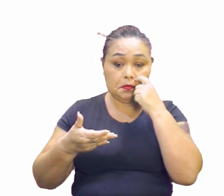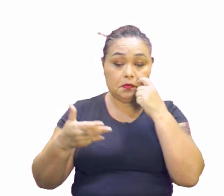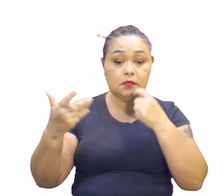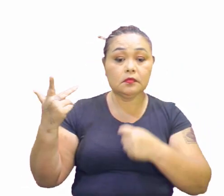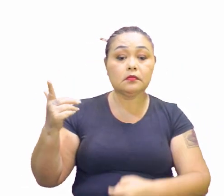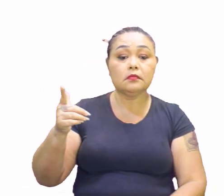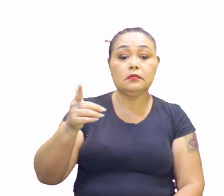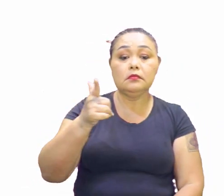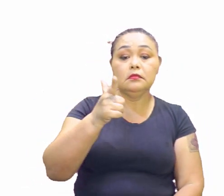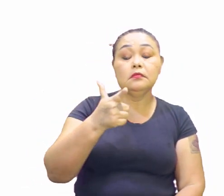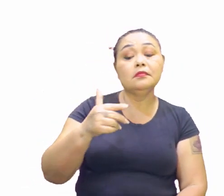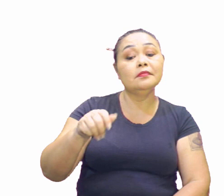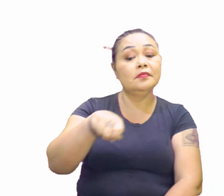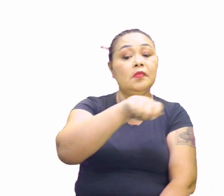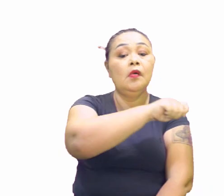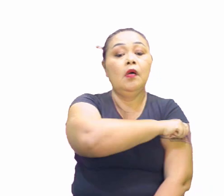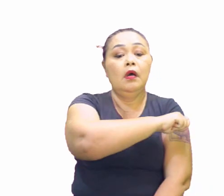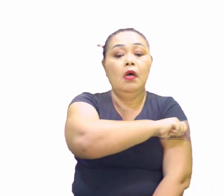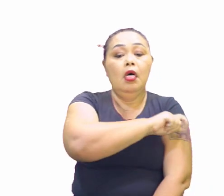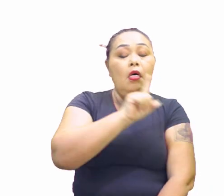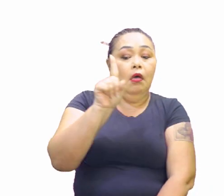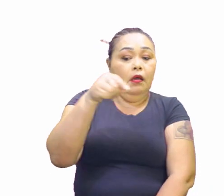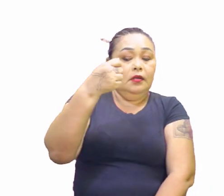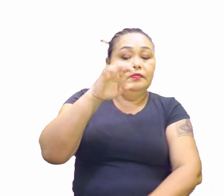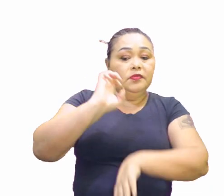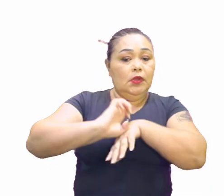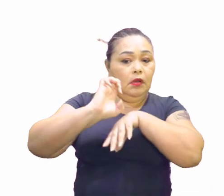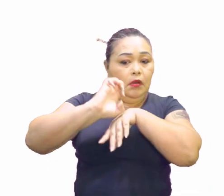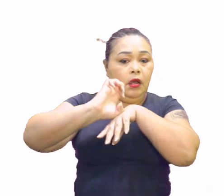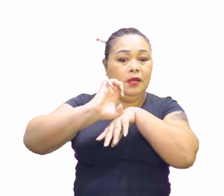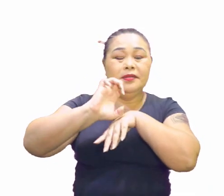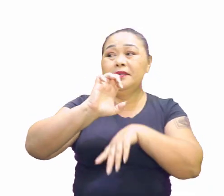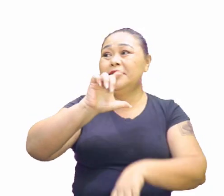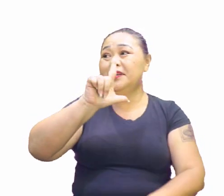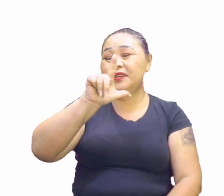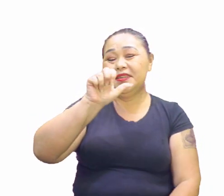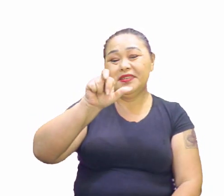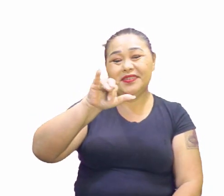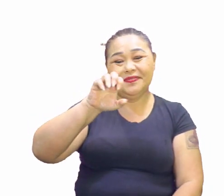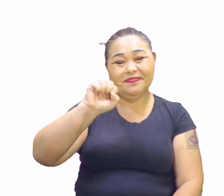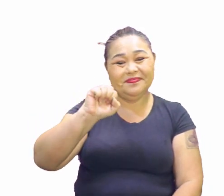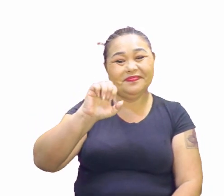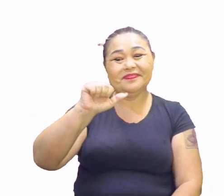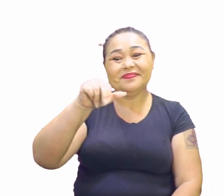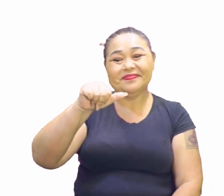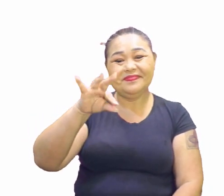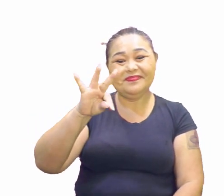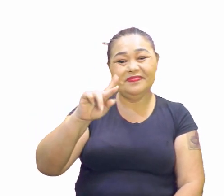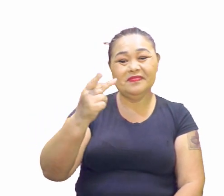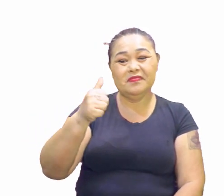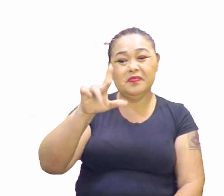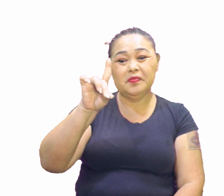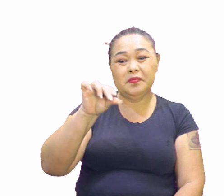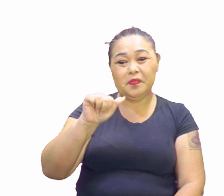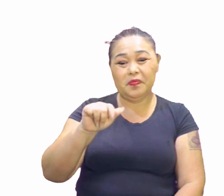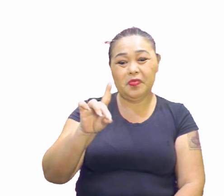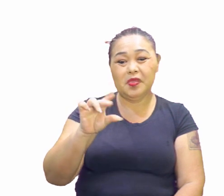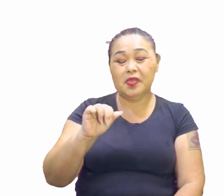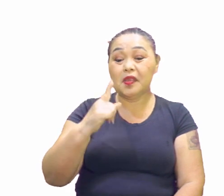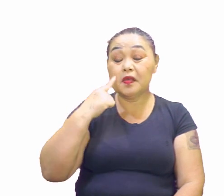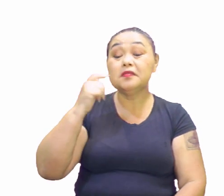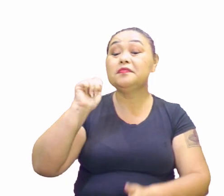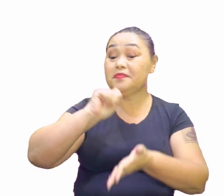da nossa aluna, né, ex-estagiária Larissa dos Santos de Holanda, quando ela fez